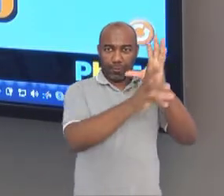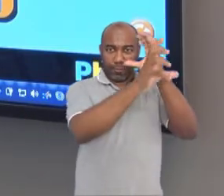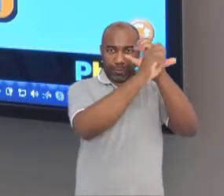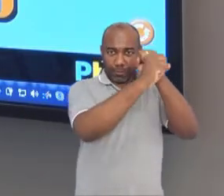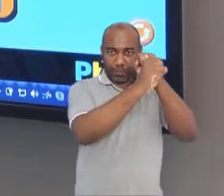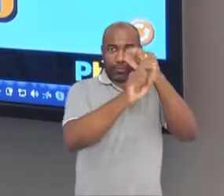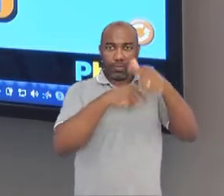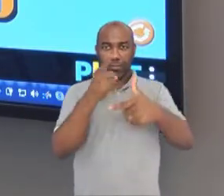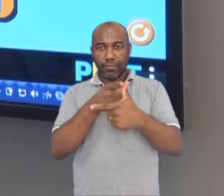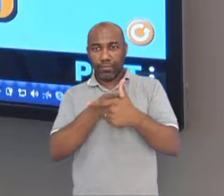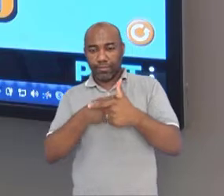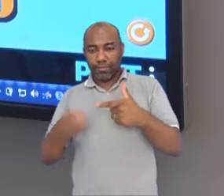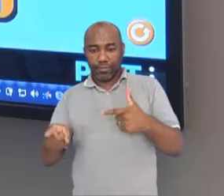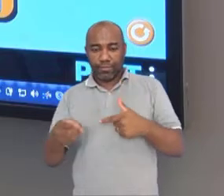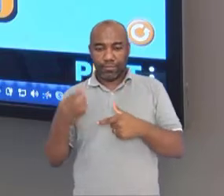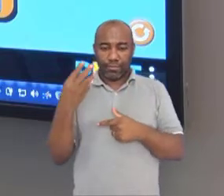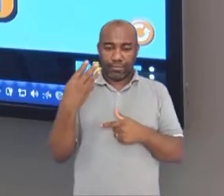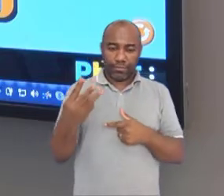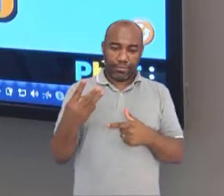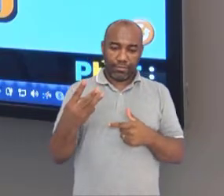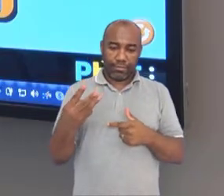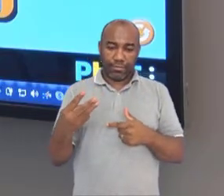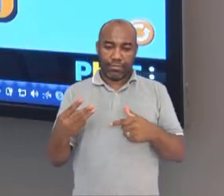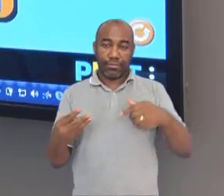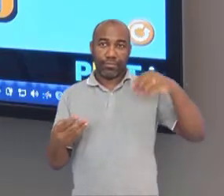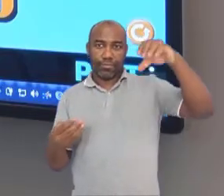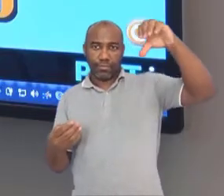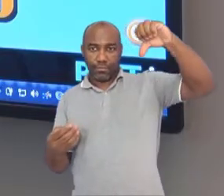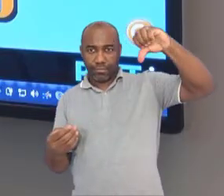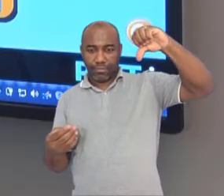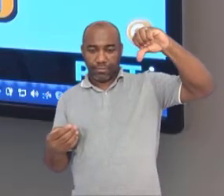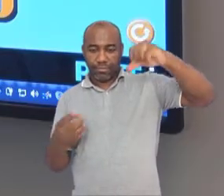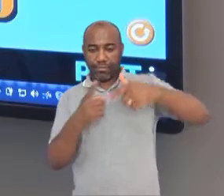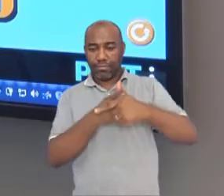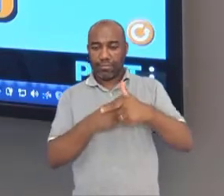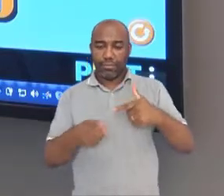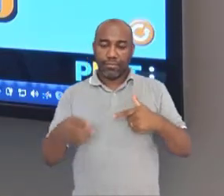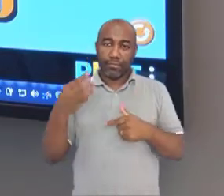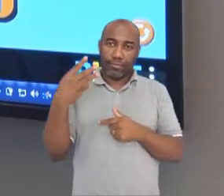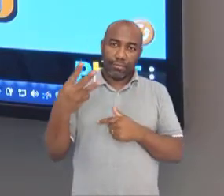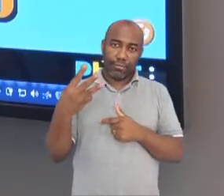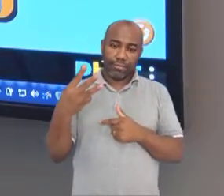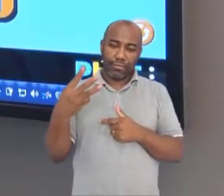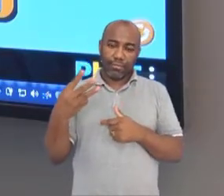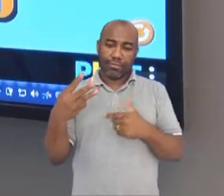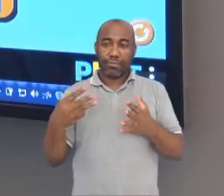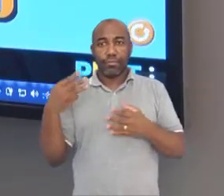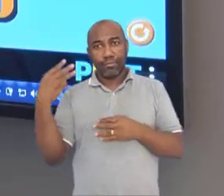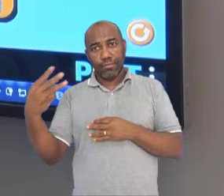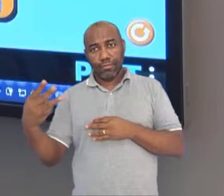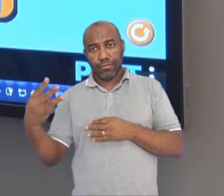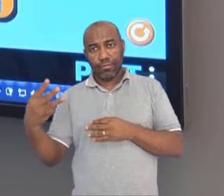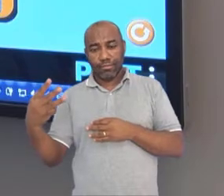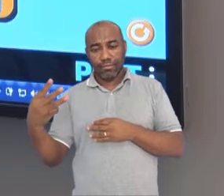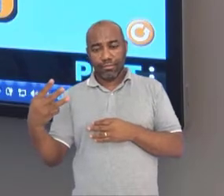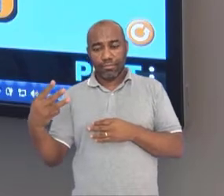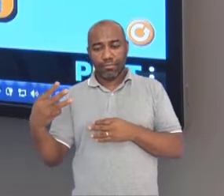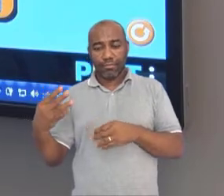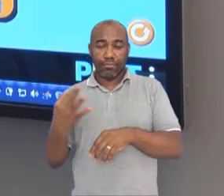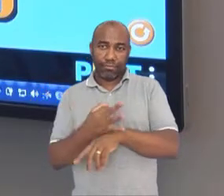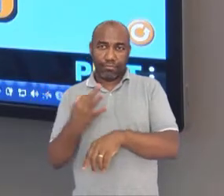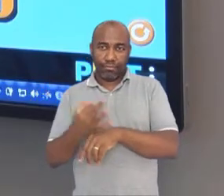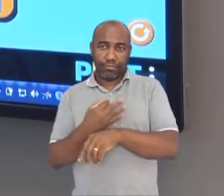1, 2, 3. Então, 9 dividido por 3 vai dar 3. A resistência equivalente é